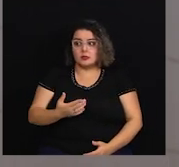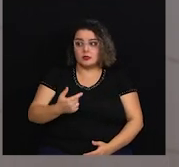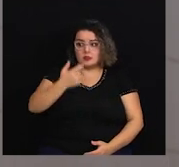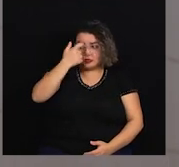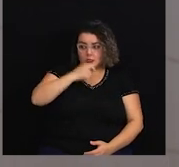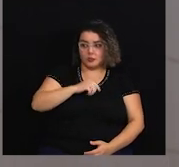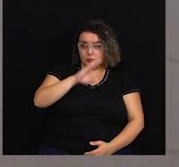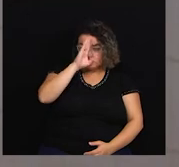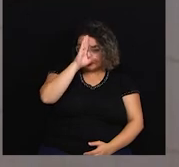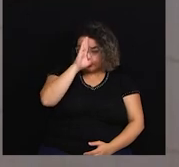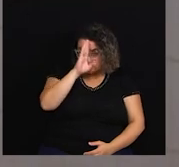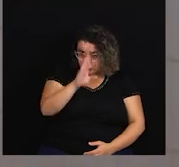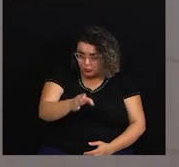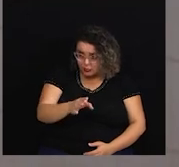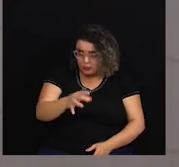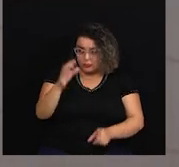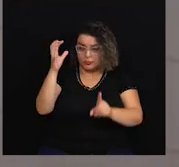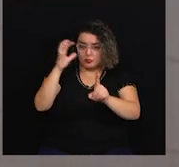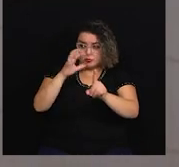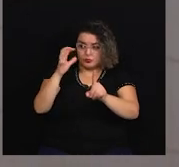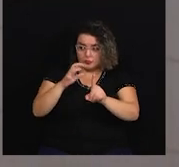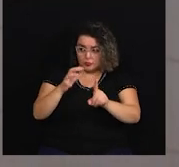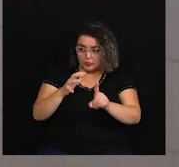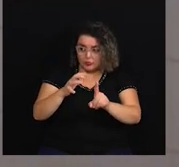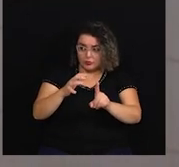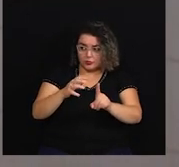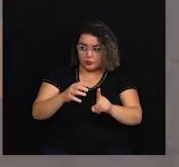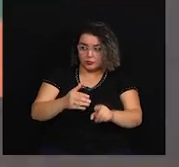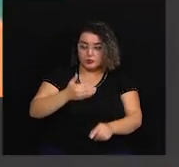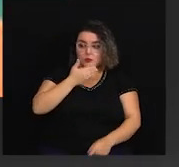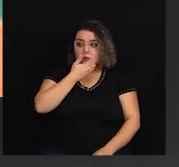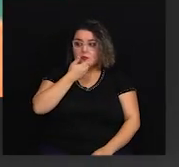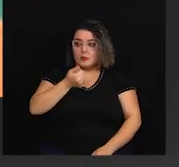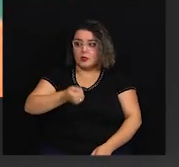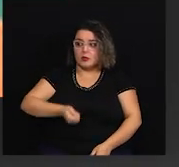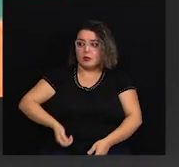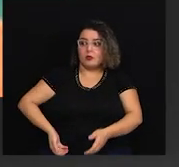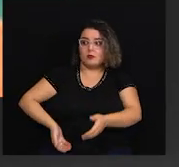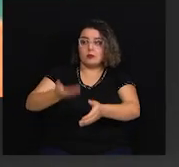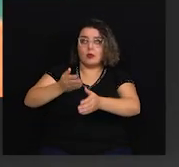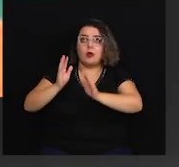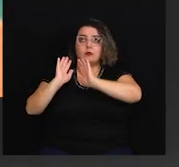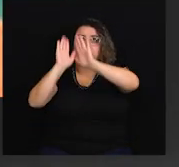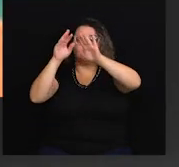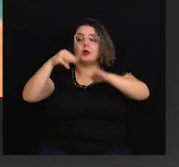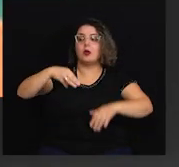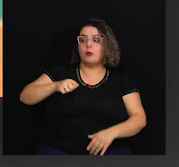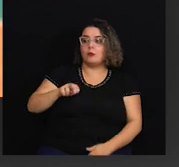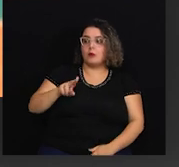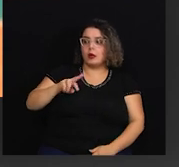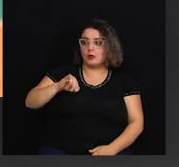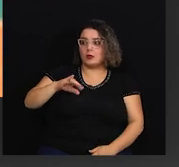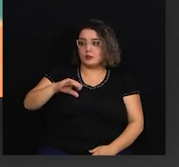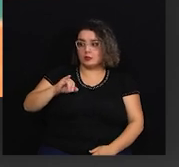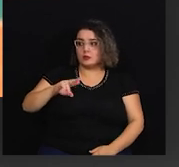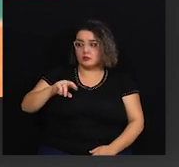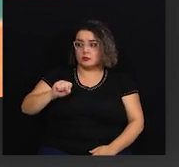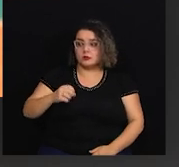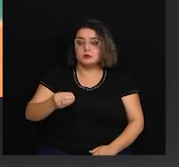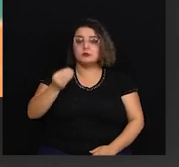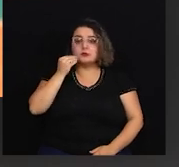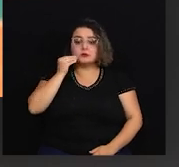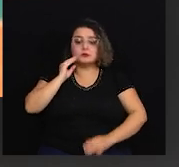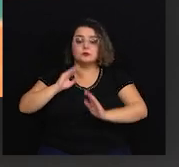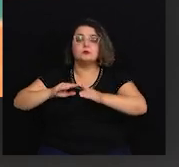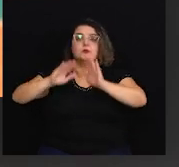principais influenciadores do melhor levantador do mundo o que o Maurício que amigo nossa infância ficava lá tentando jogar